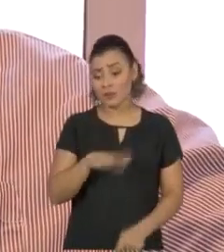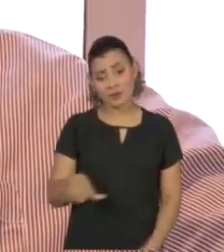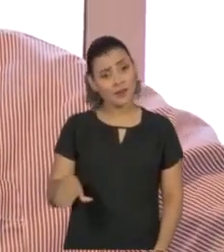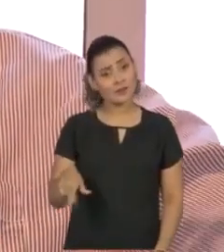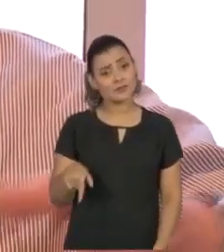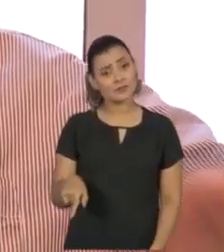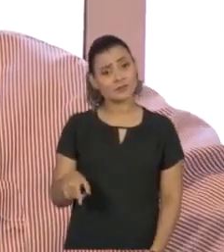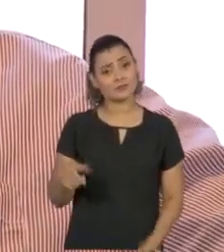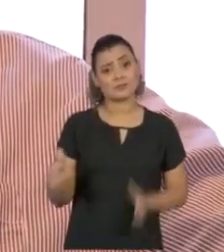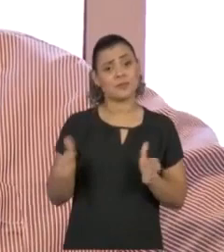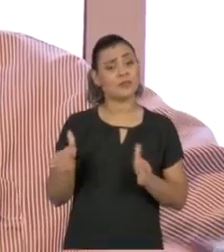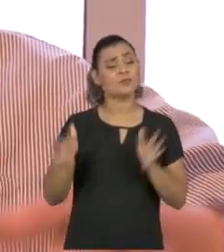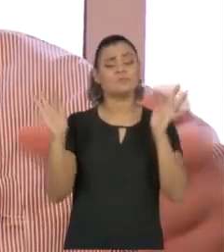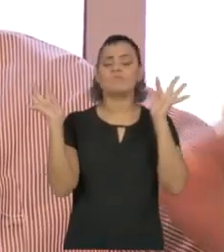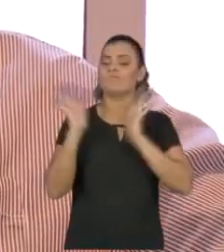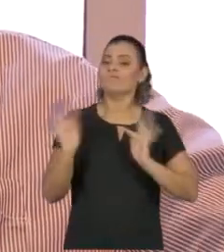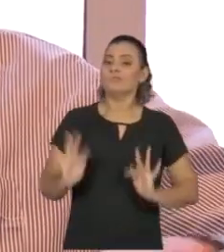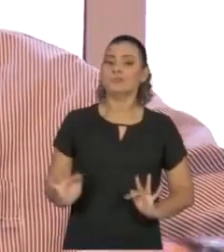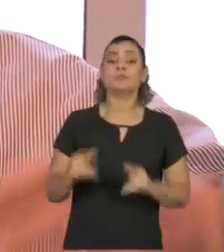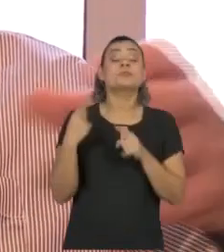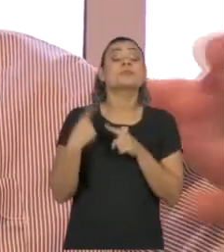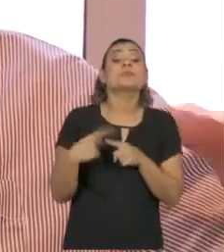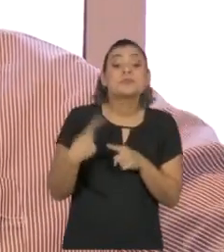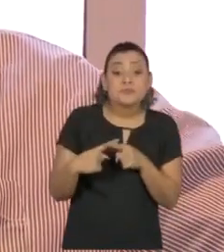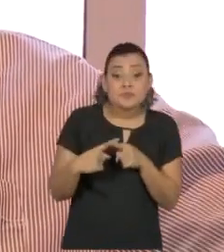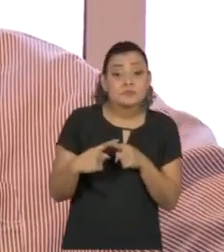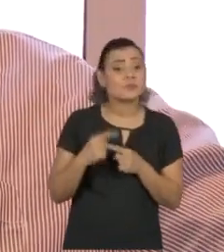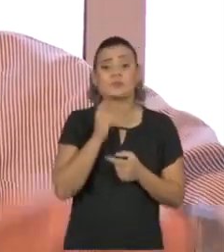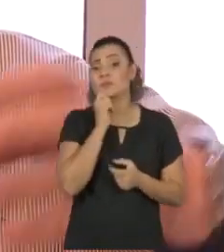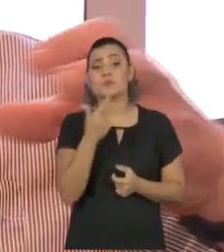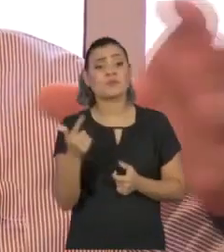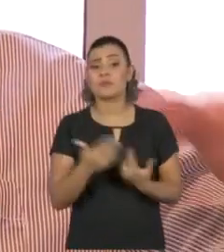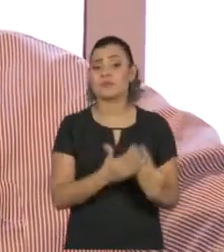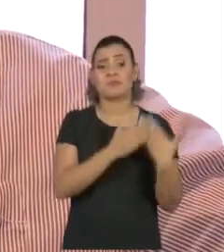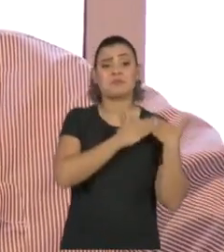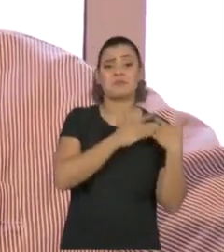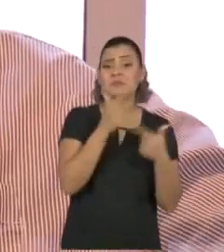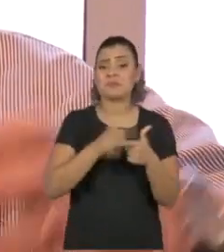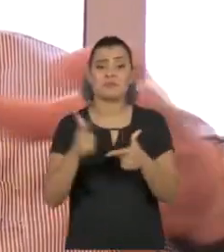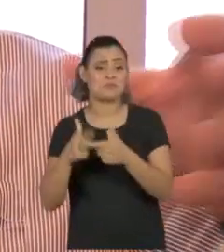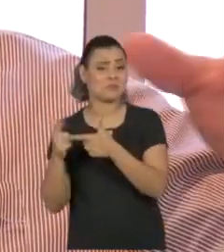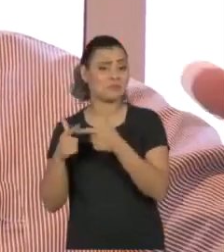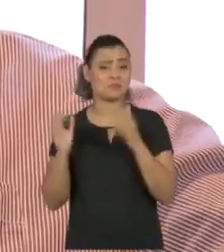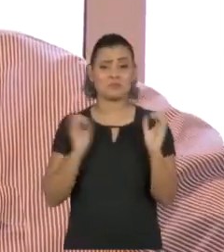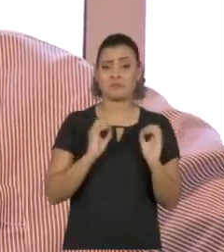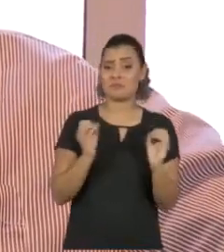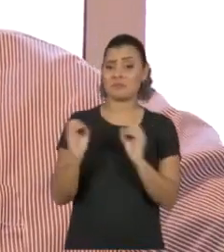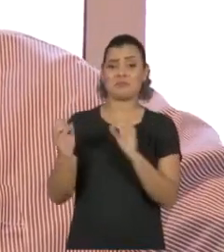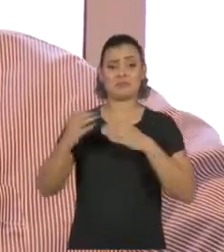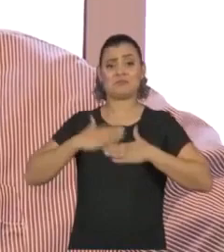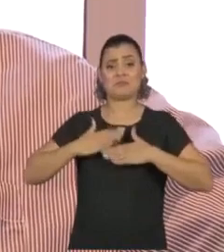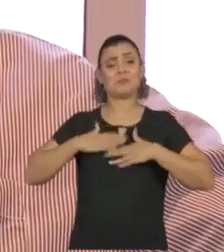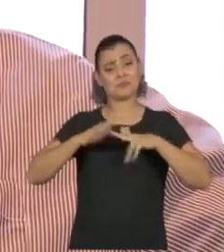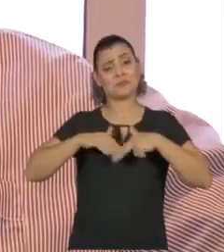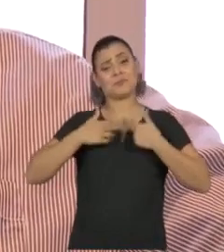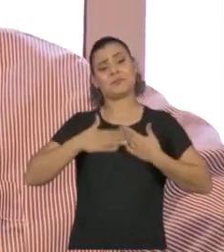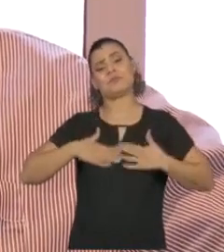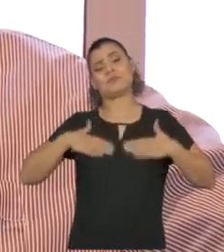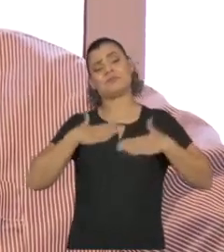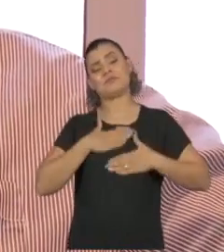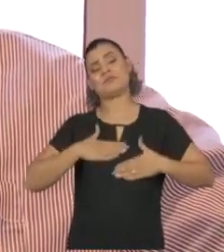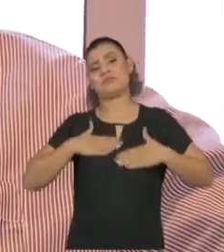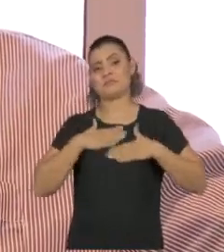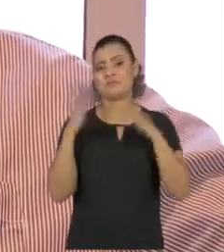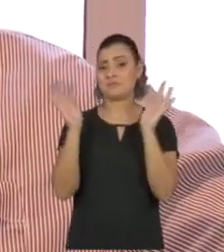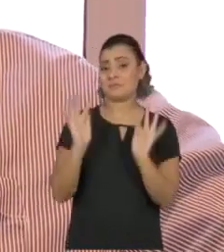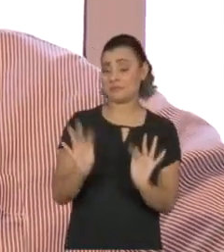idade feliz, não é? Por conta de não ter tantas responsabilidades, não é? E ter mais prazeres. E